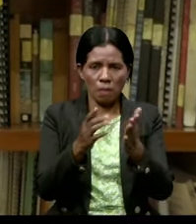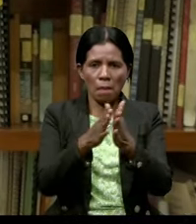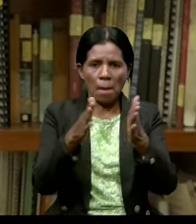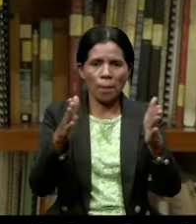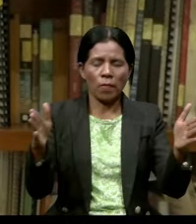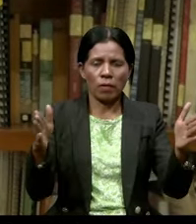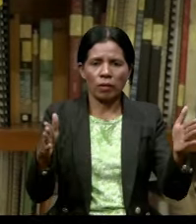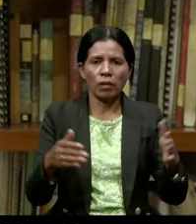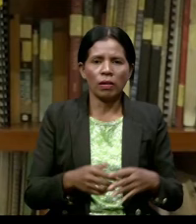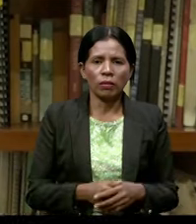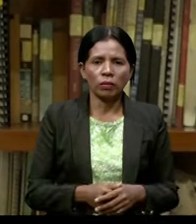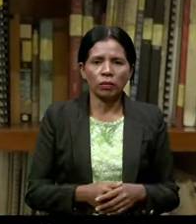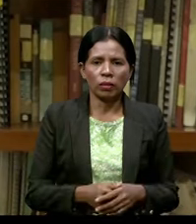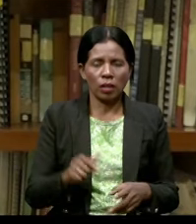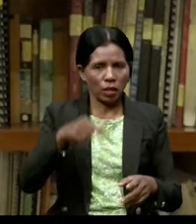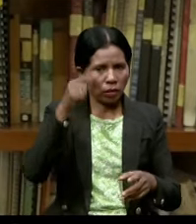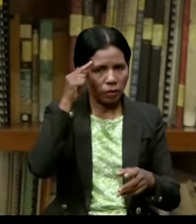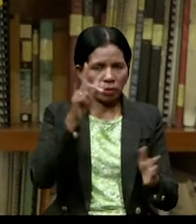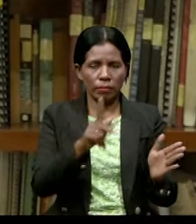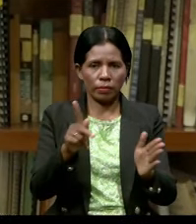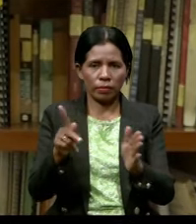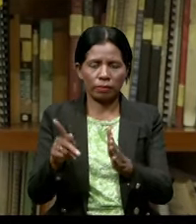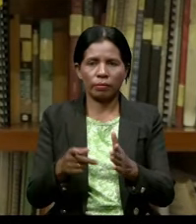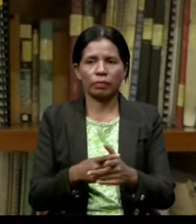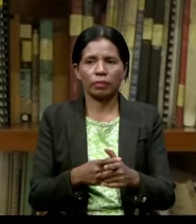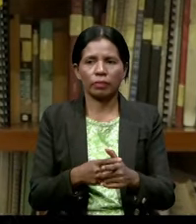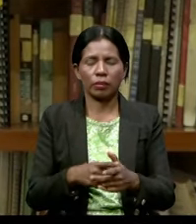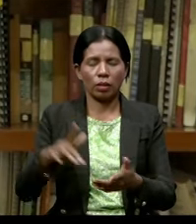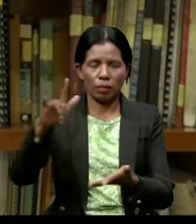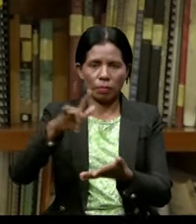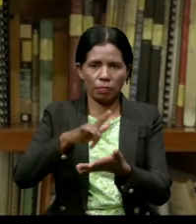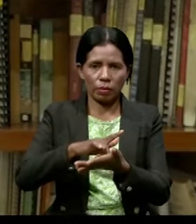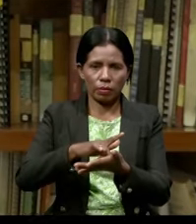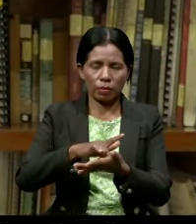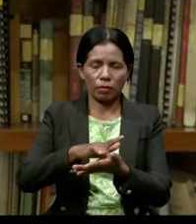projetos pode se rei be governo planeia. Porto, aeroporto,